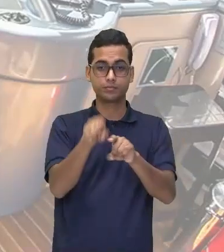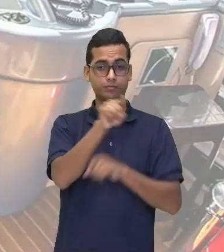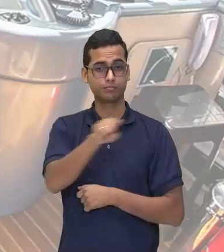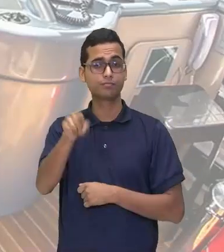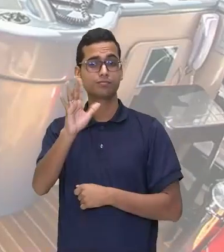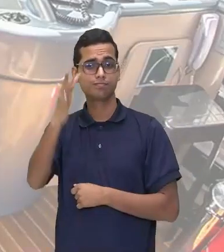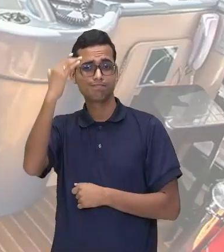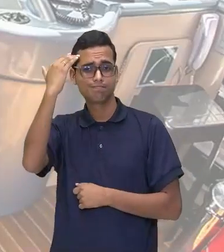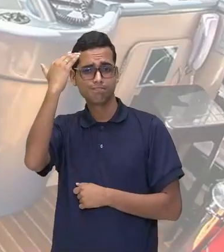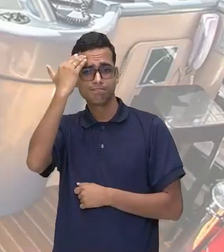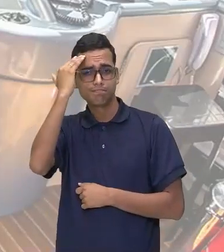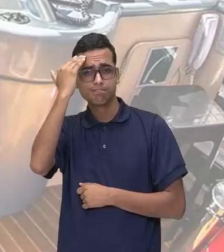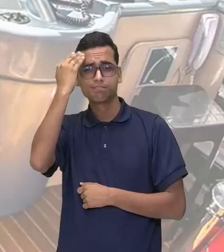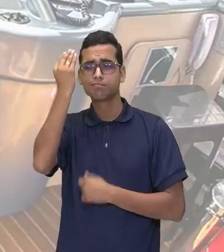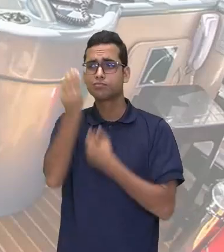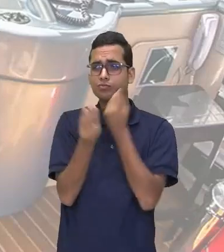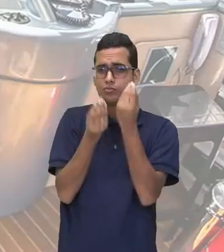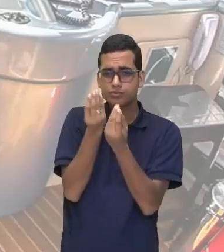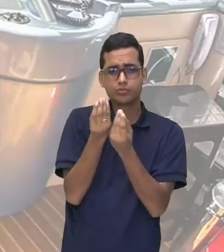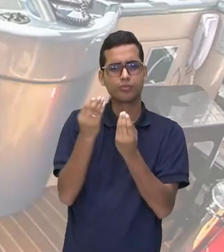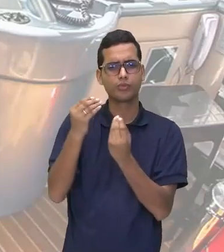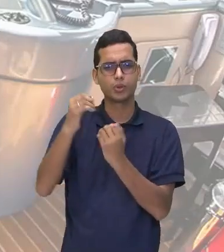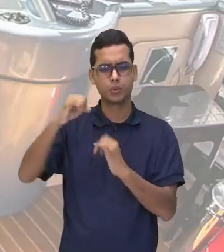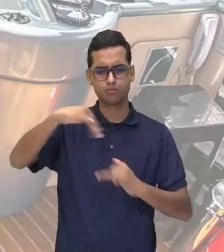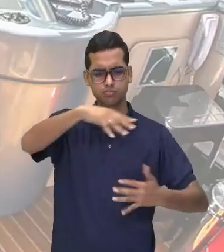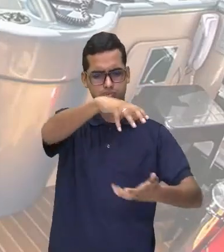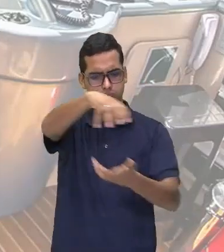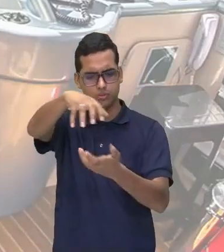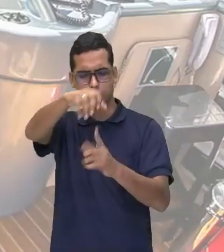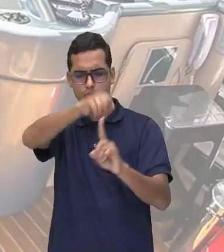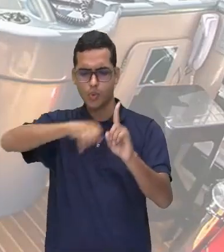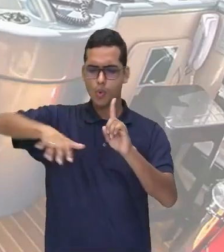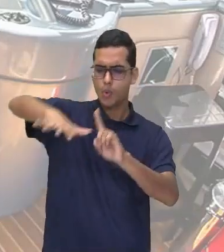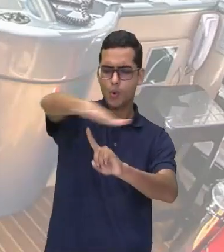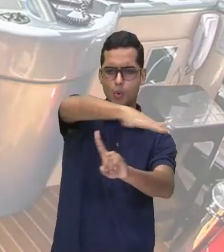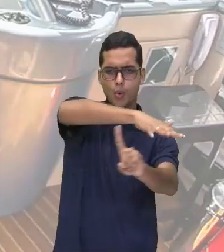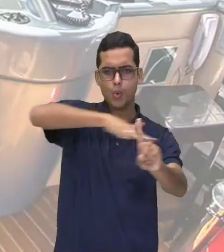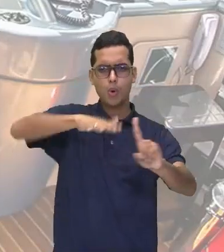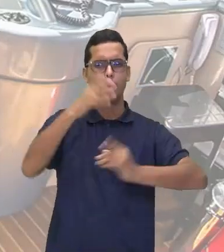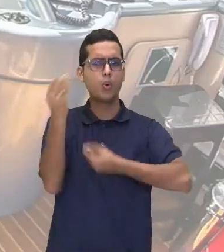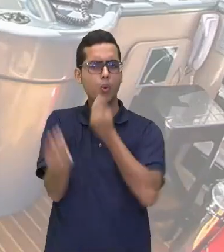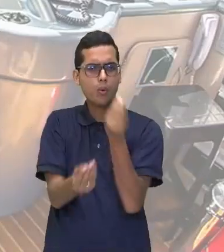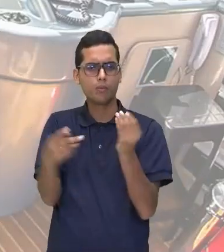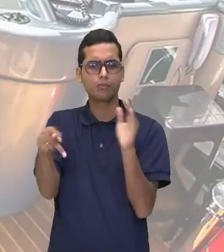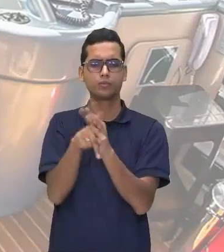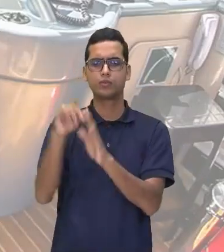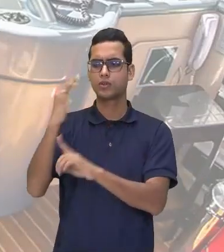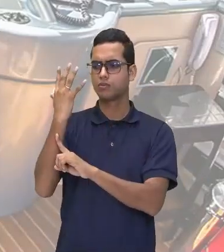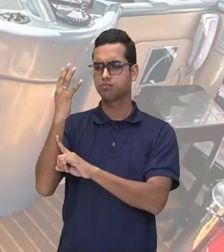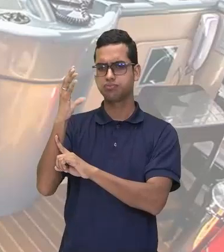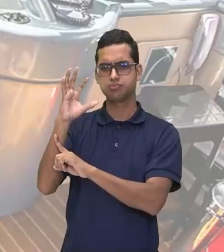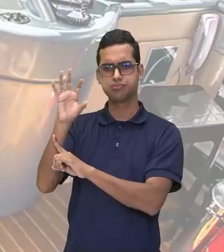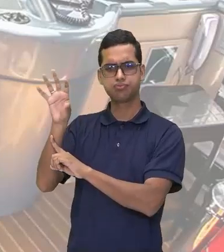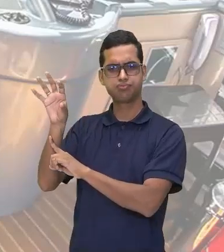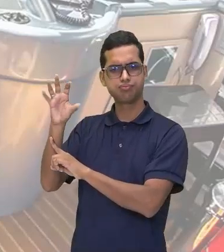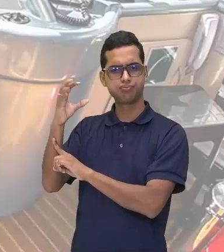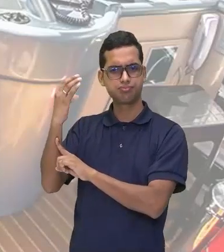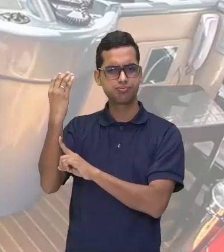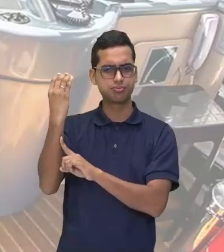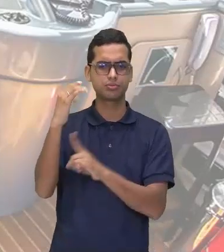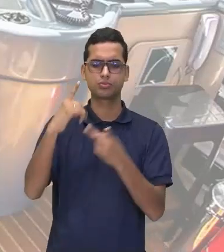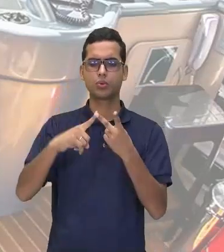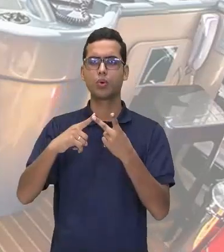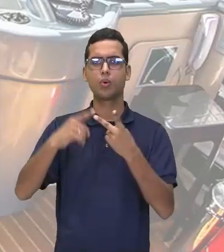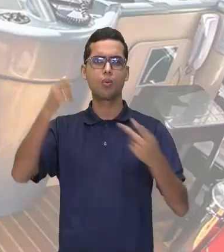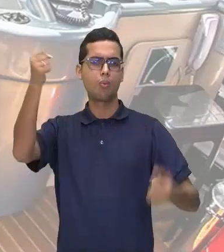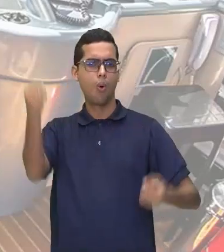pensar como é que a gente entende o mundo ao nosso redor? Como o ventilador gira? Como o carro anda? Ou